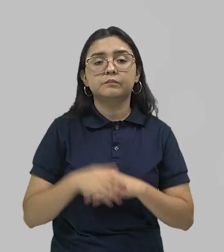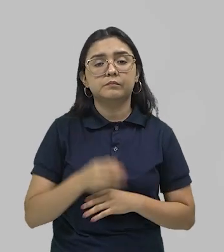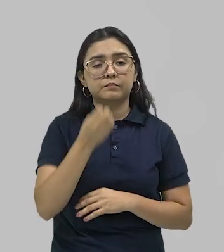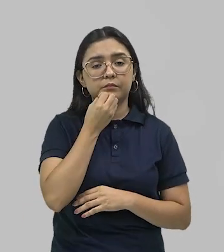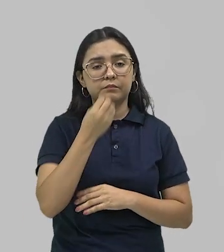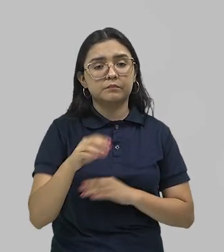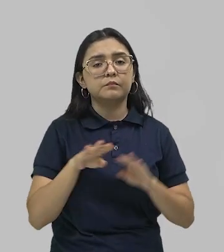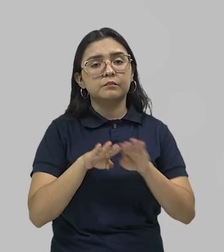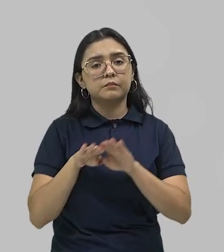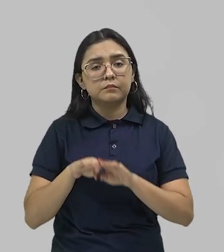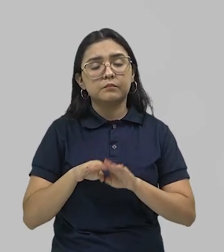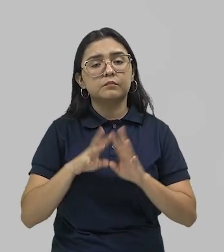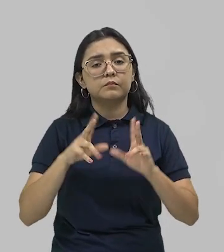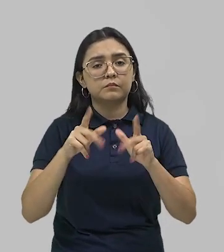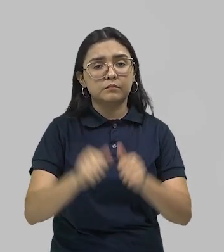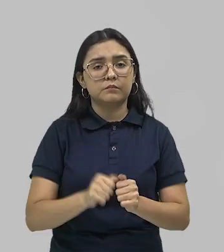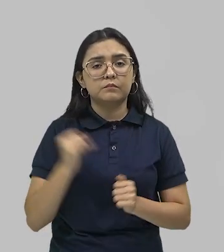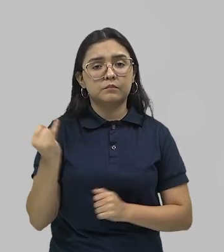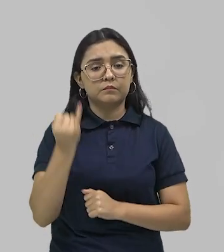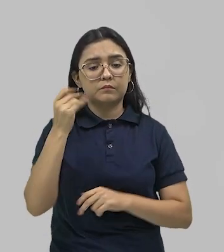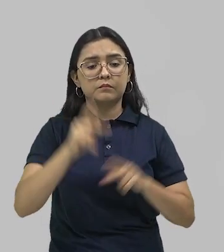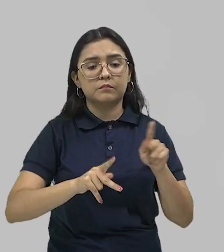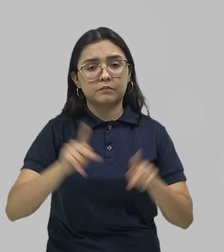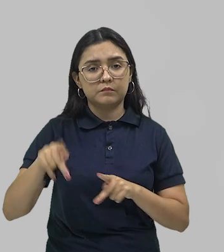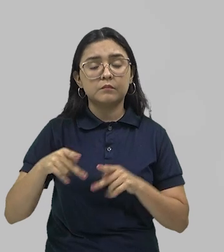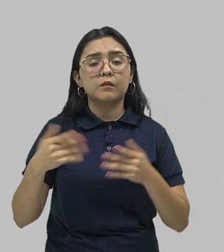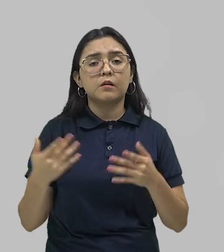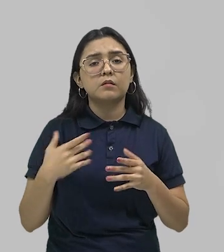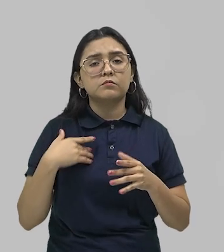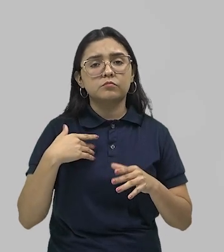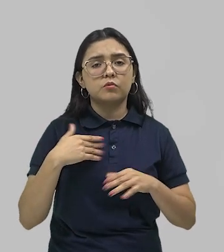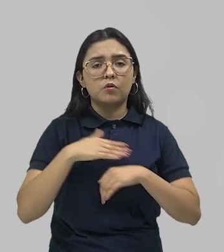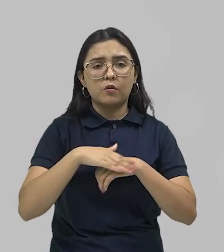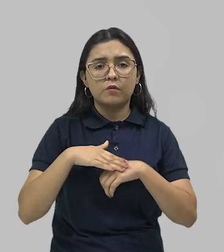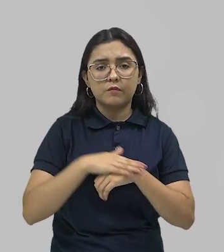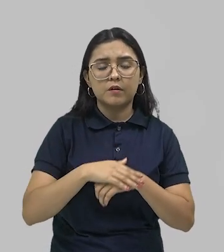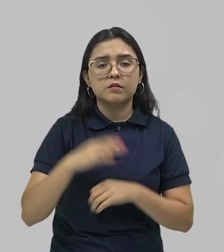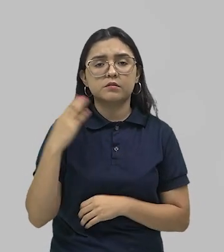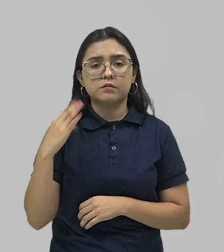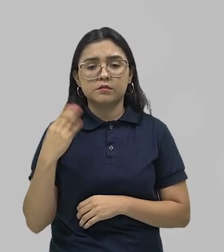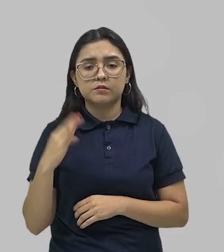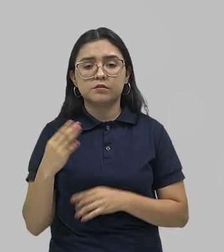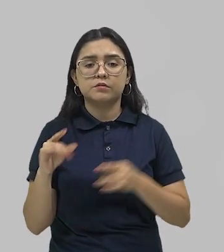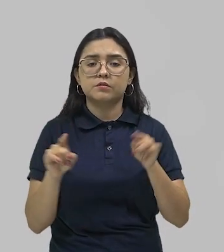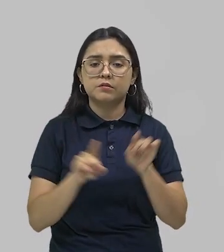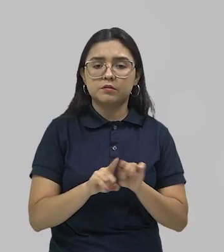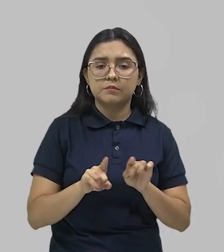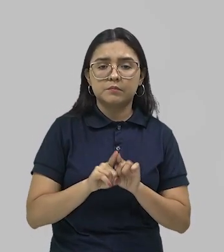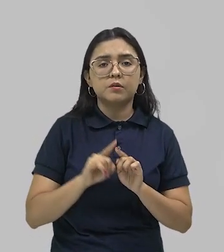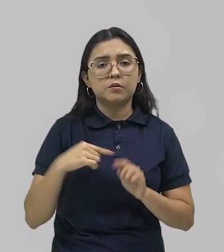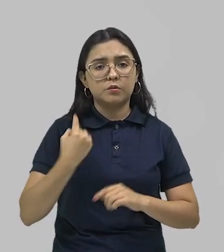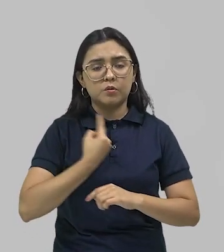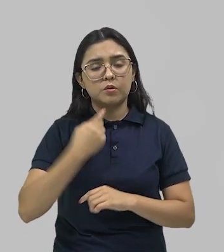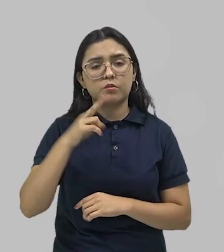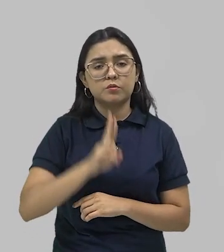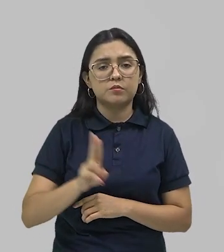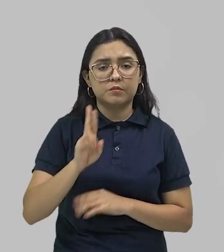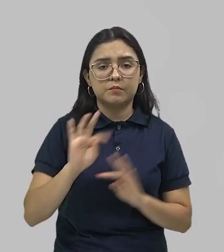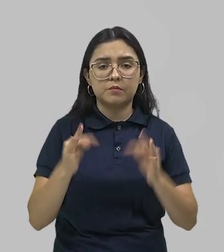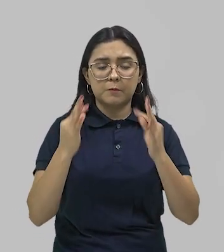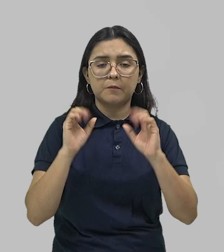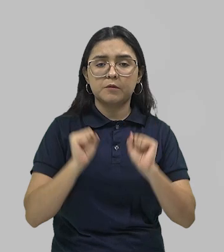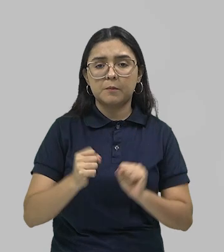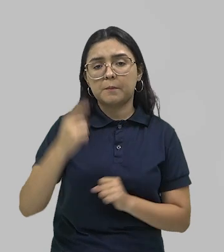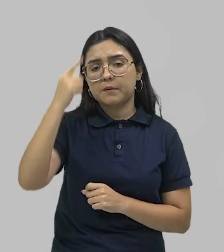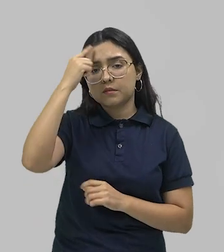todos, é importante que as pessoas conversem sobre isso. Os cientistas, empresas e até mesmo nós que usamos a tecnologia podemos